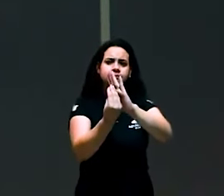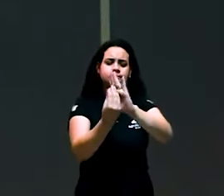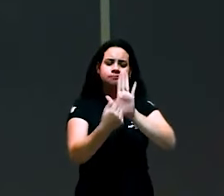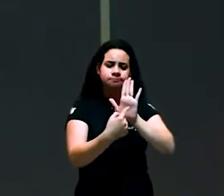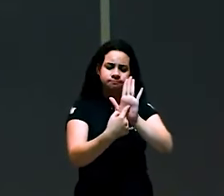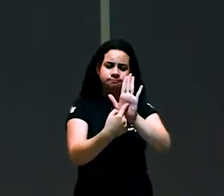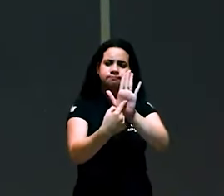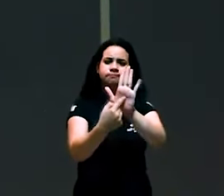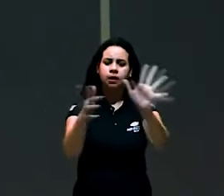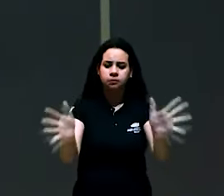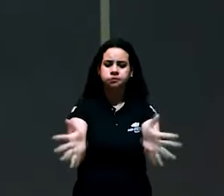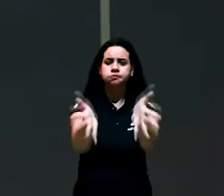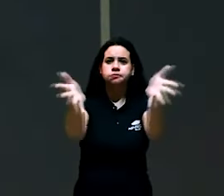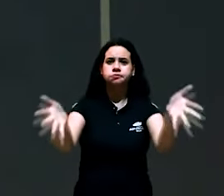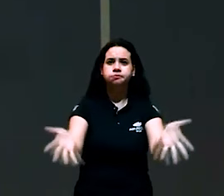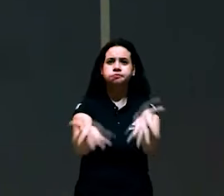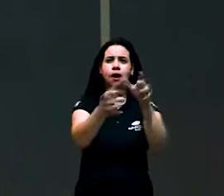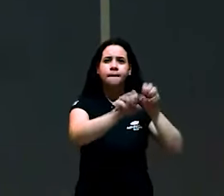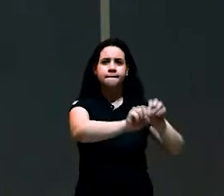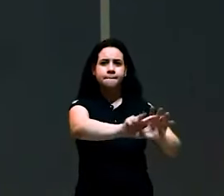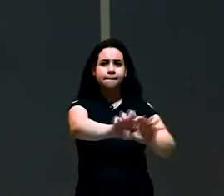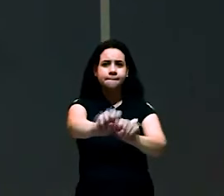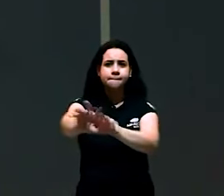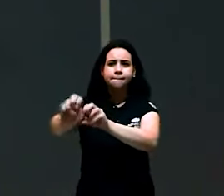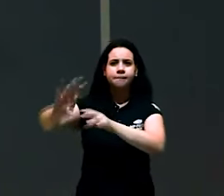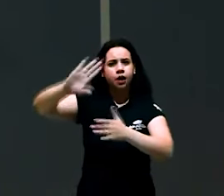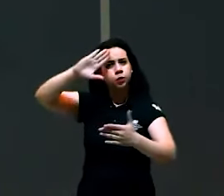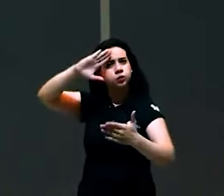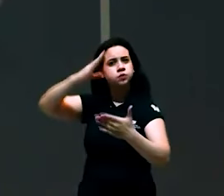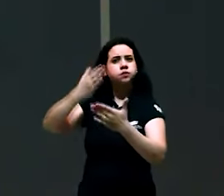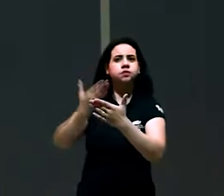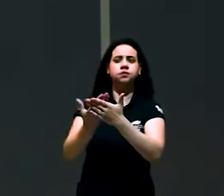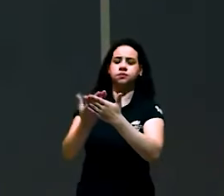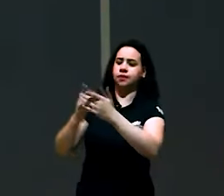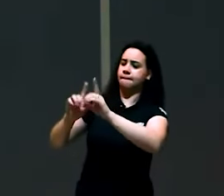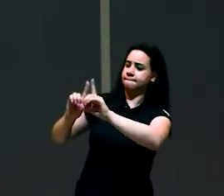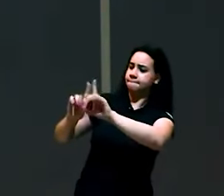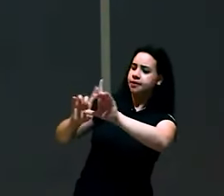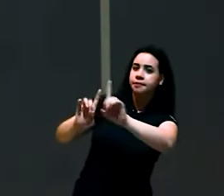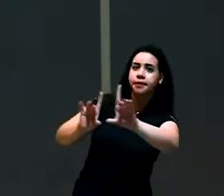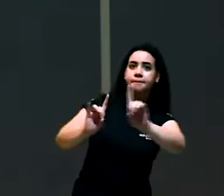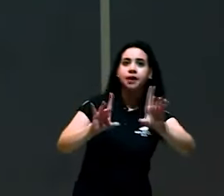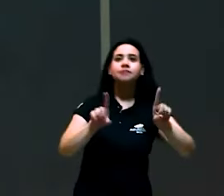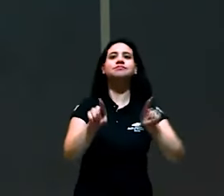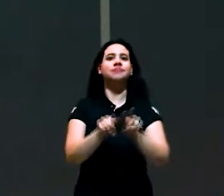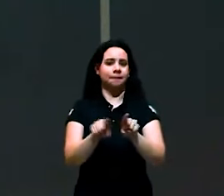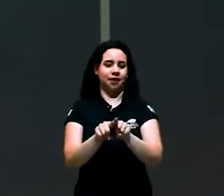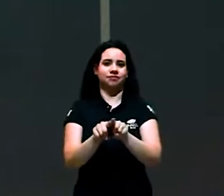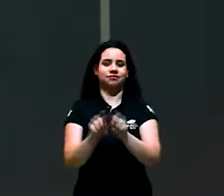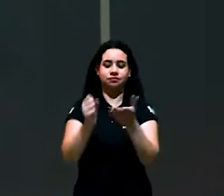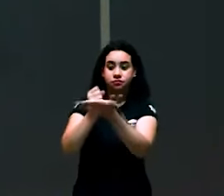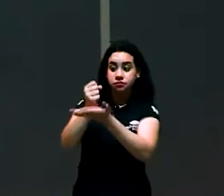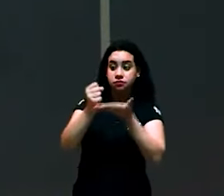ensinamentos, as suas crenças, suas doutrinas e, obviamente, as suas práticas. E conhecer